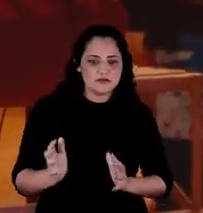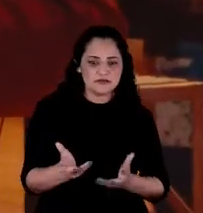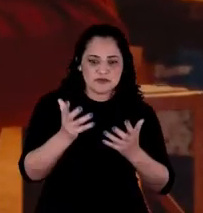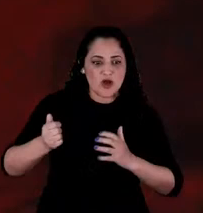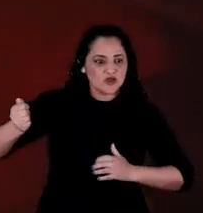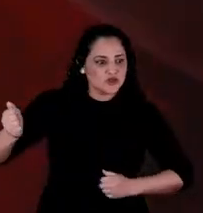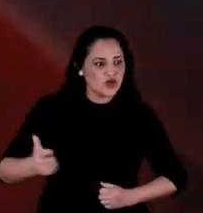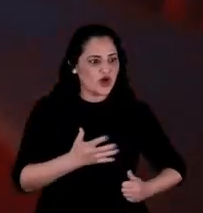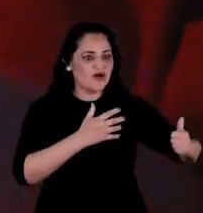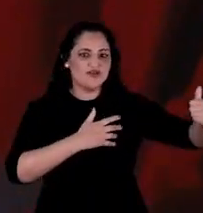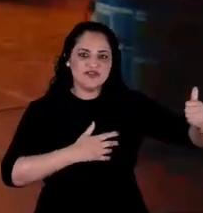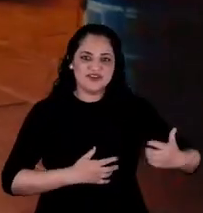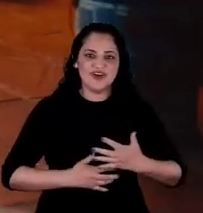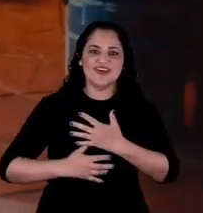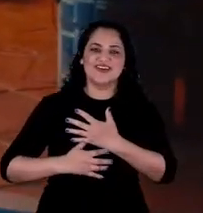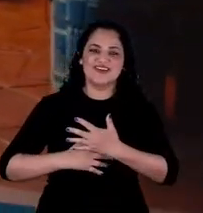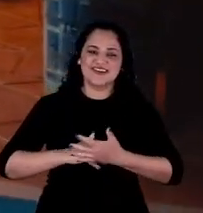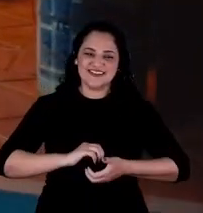promove inovações